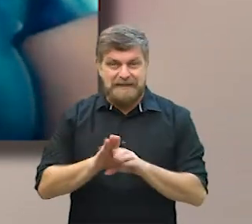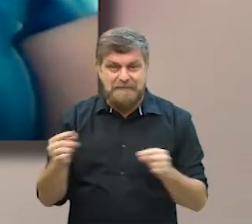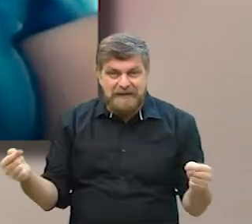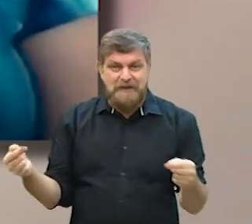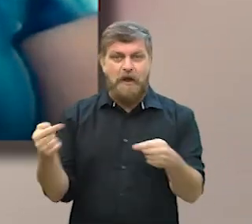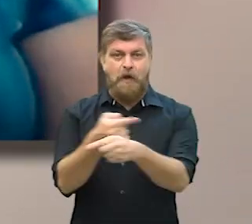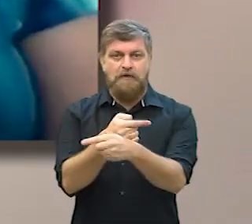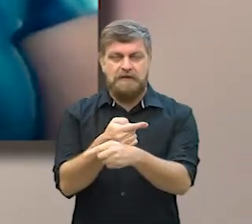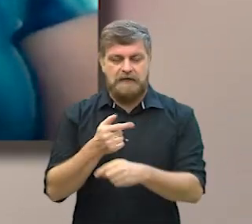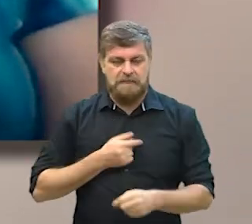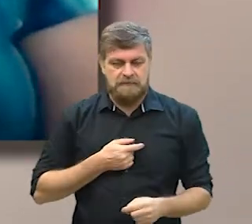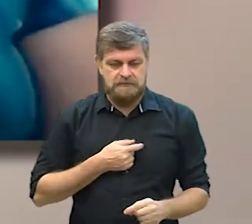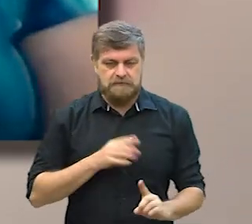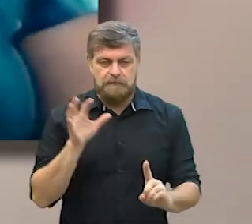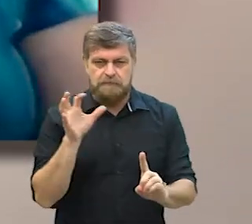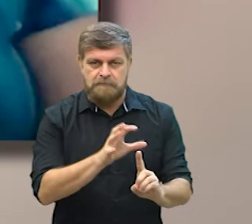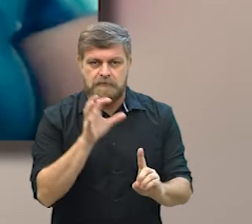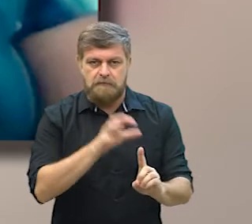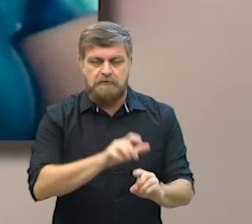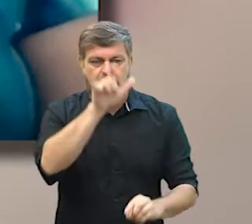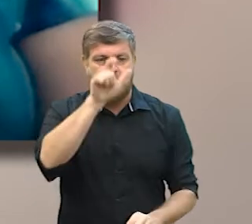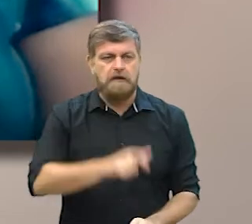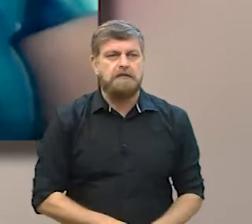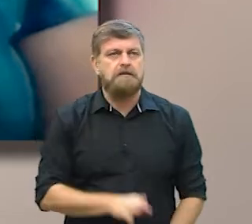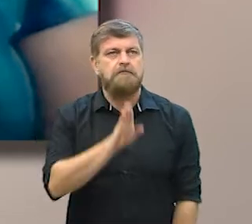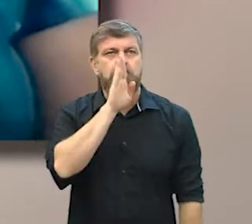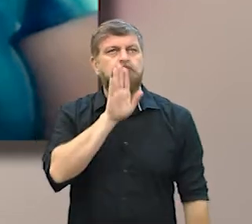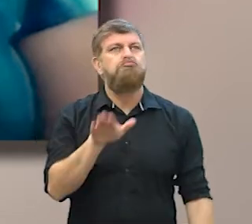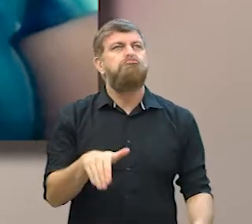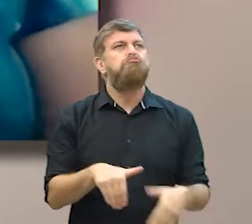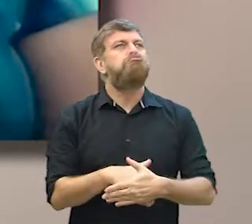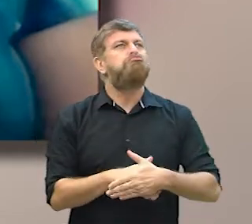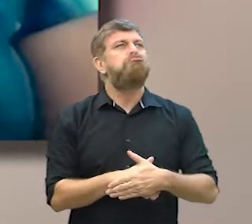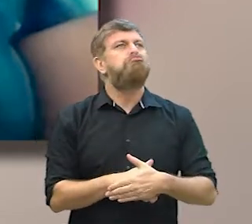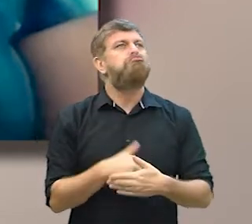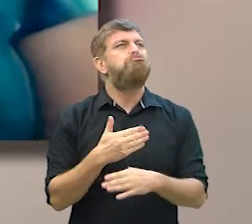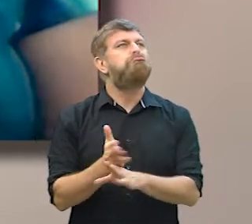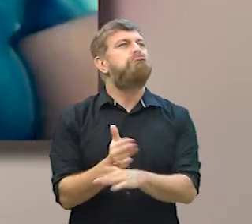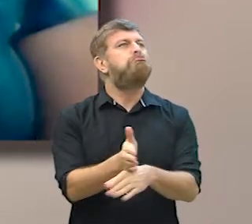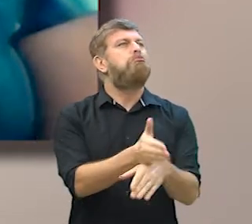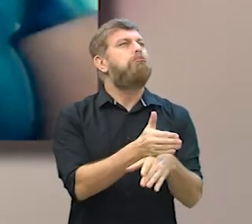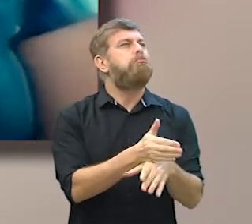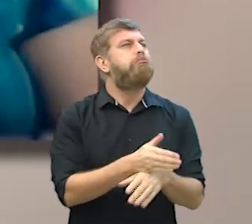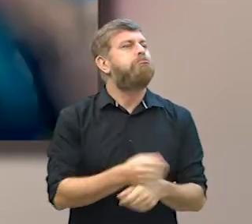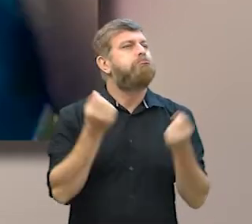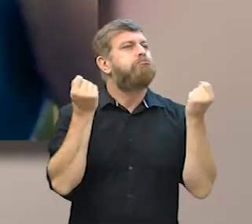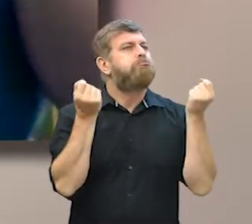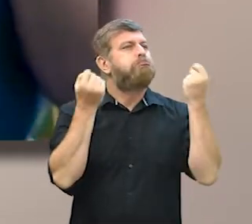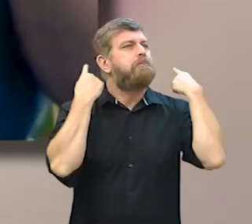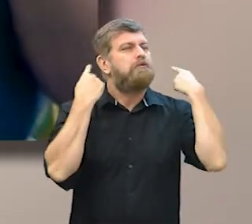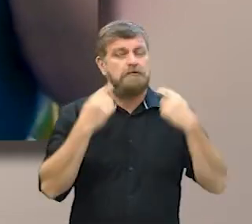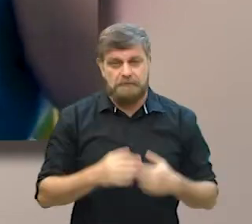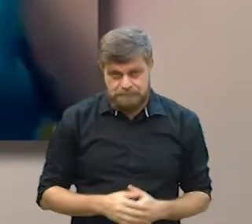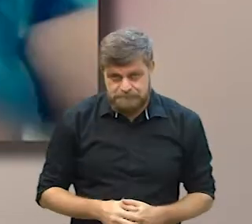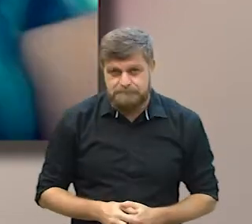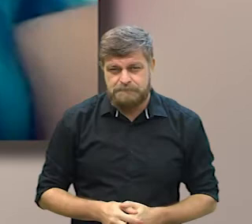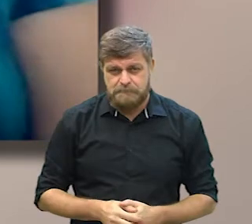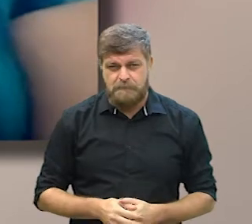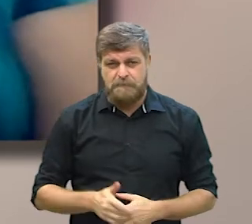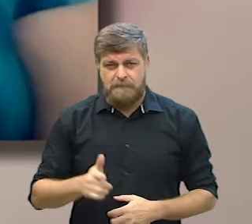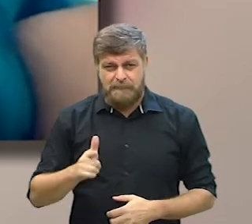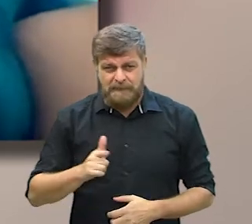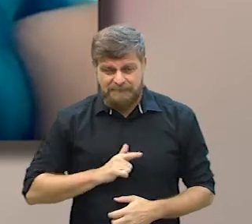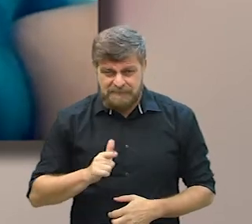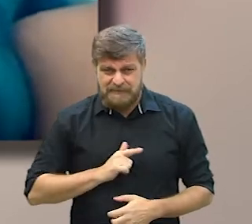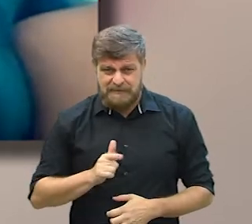ao contrário, né? Ou esses estímulos podem não causar nada enquanto resposta para essa criança.